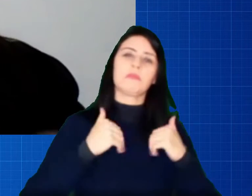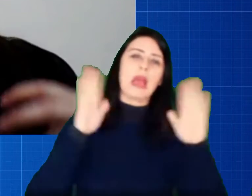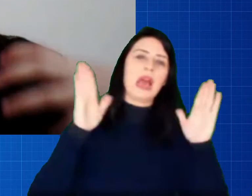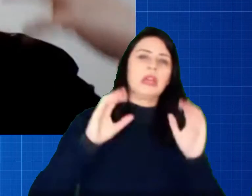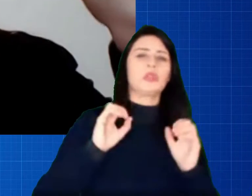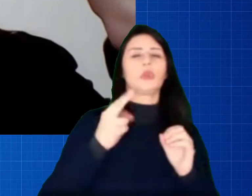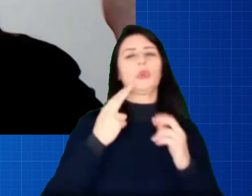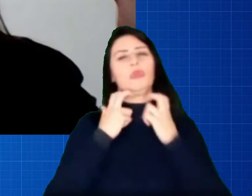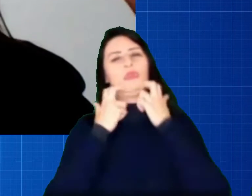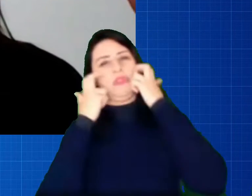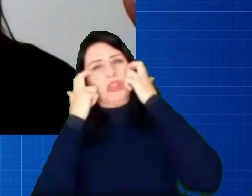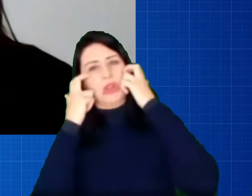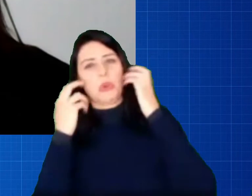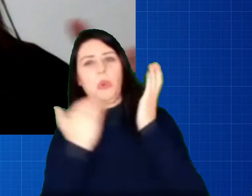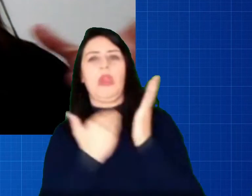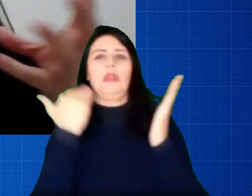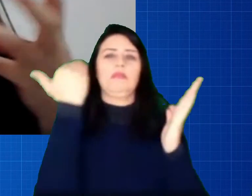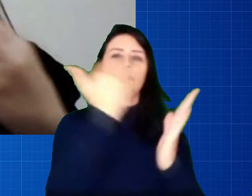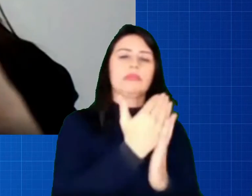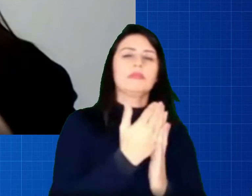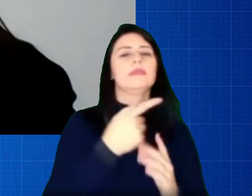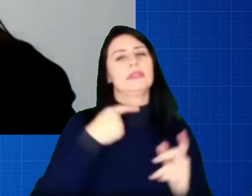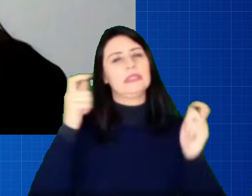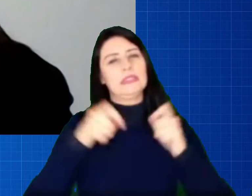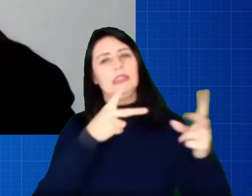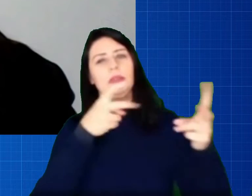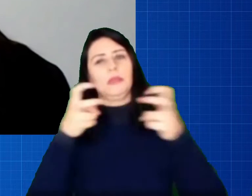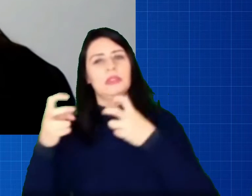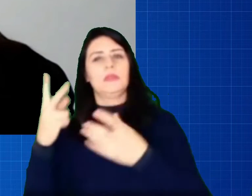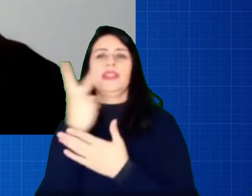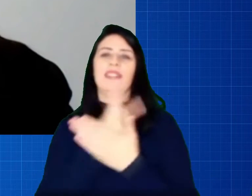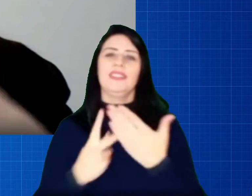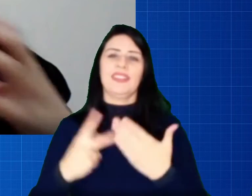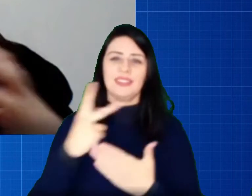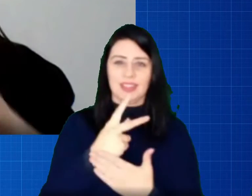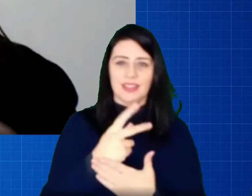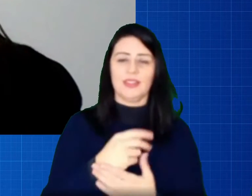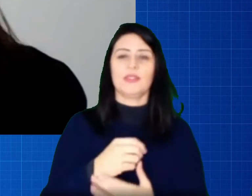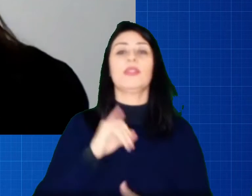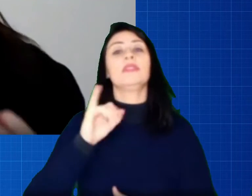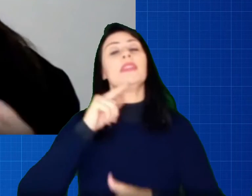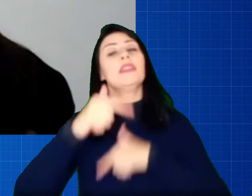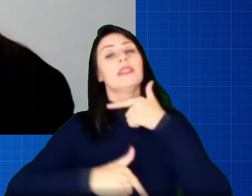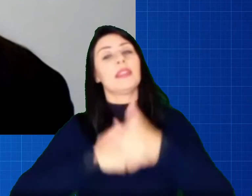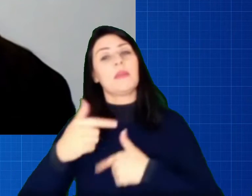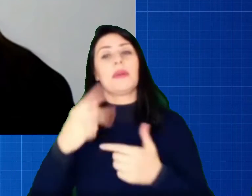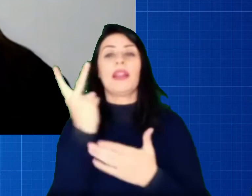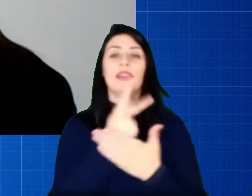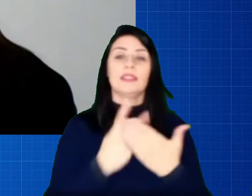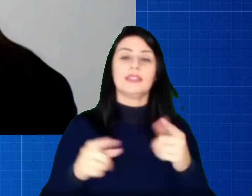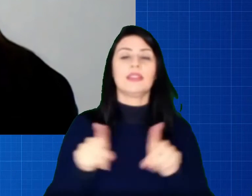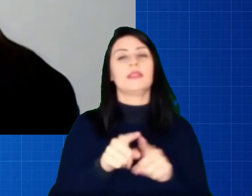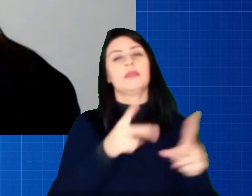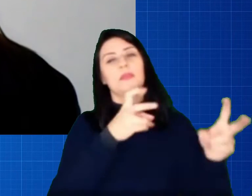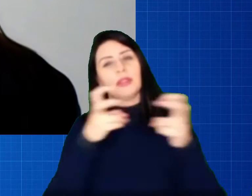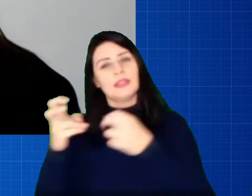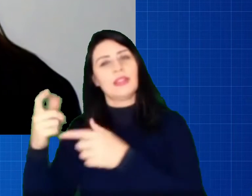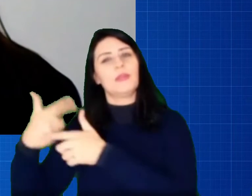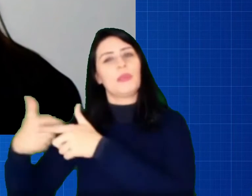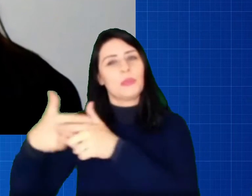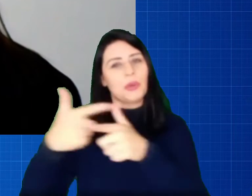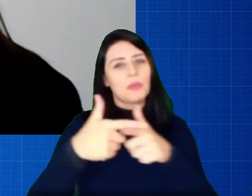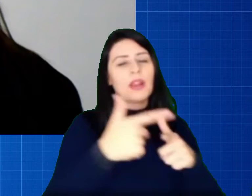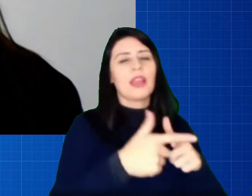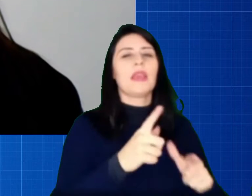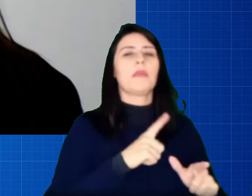se exalta demais a sexualidade, ou se tem muita vergonha, muita retração, né? Todos os extremos a gente consegue ver também nos desenhos. E quando a gente